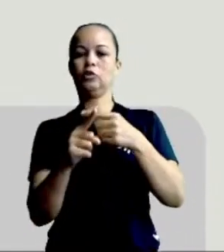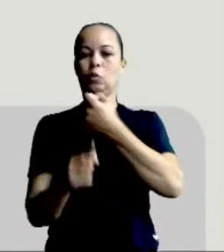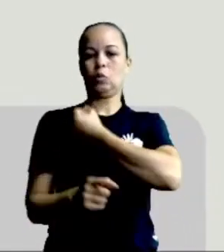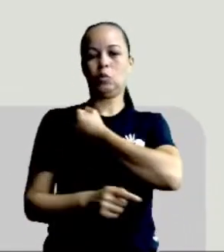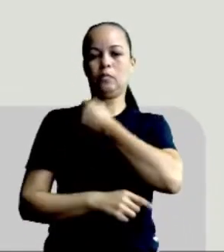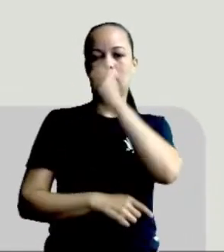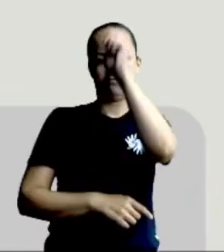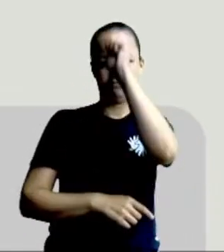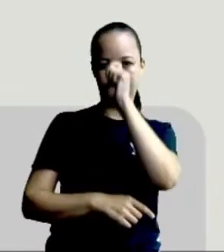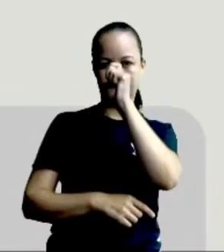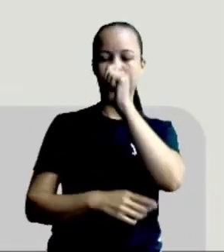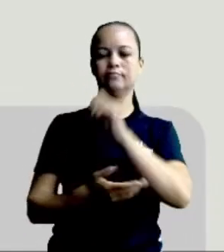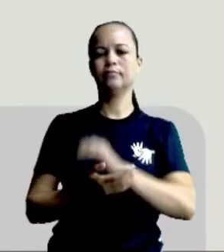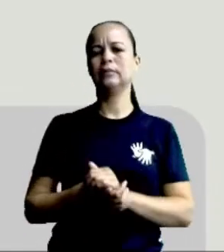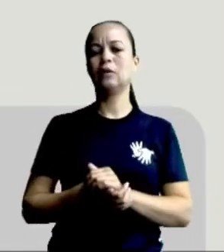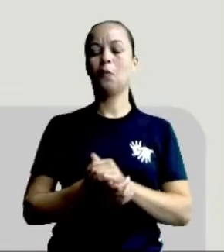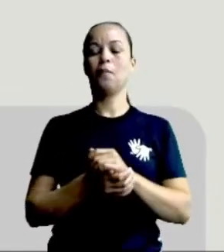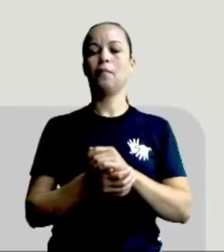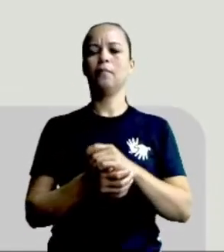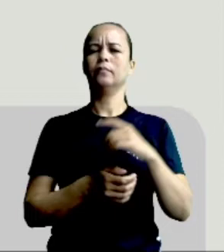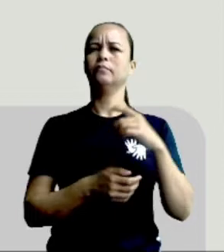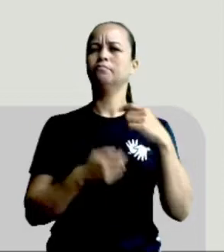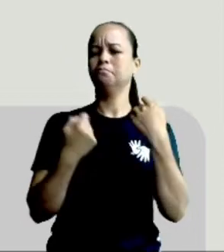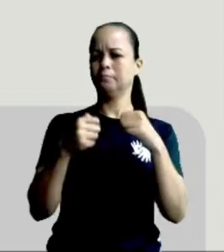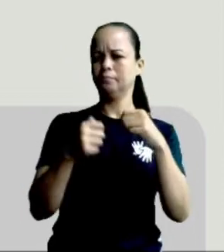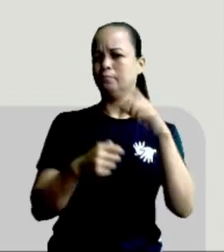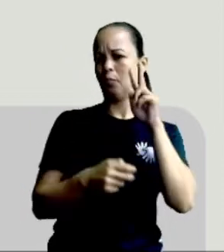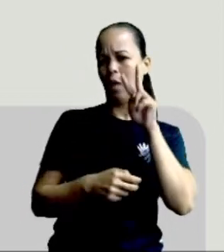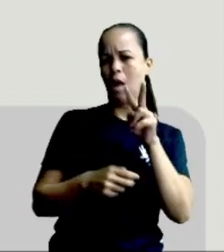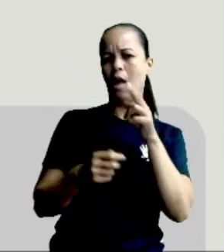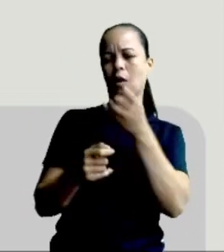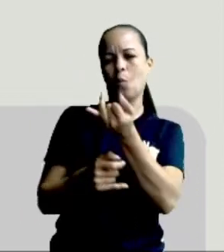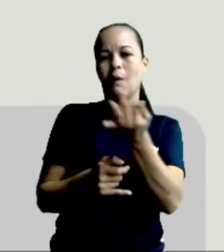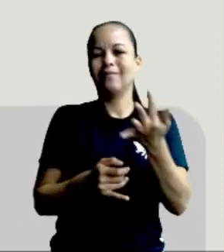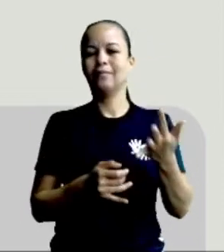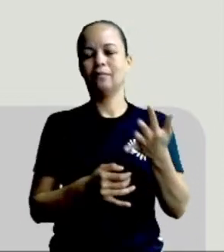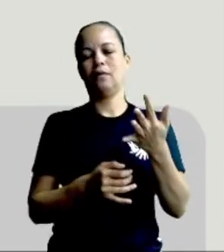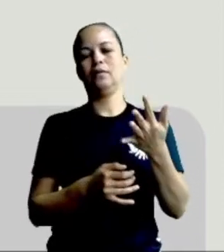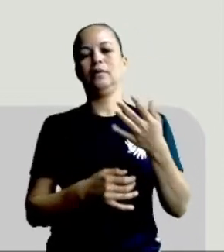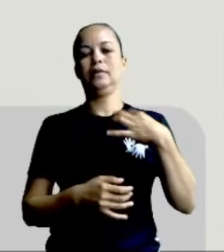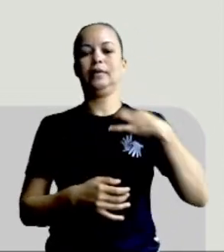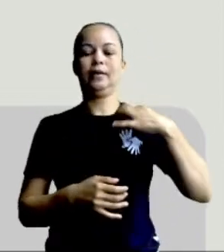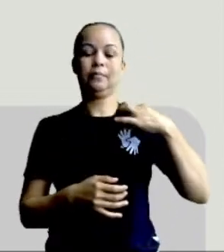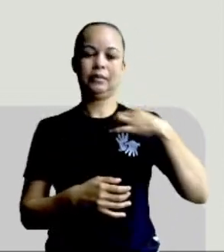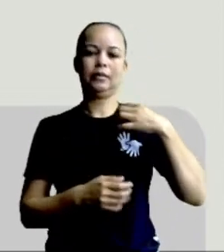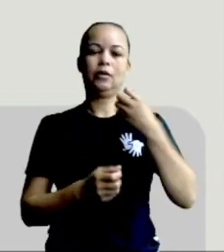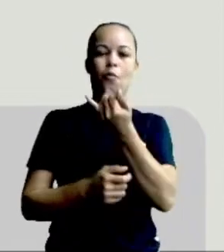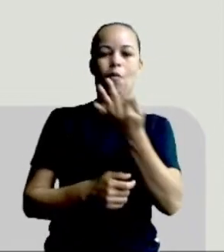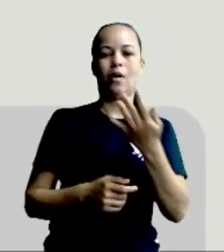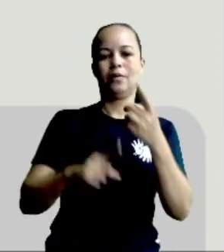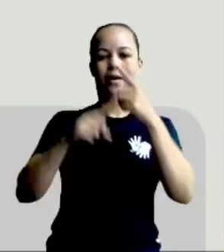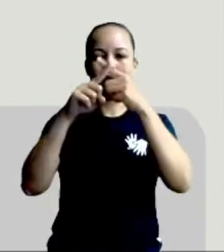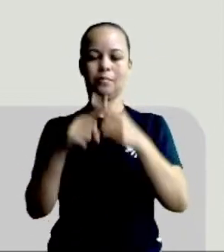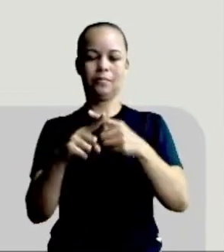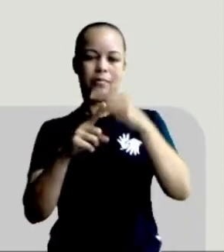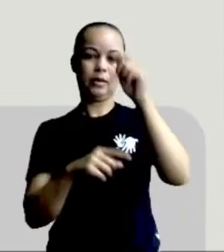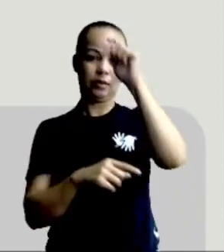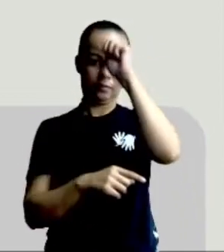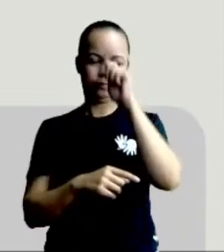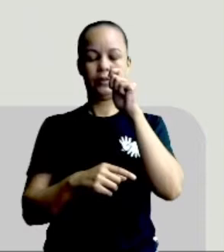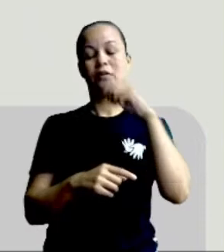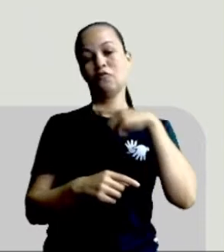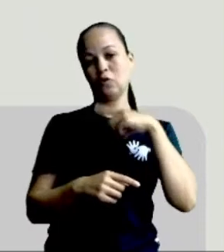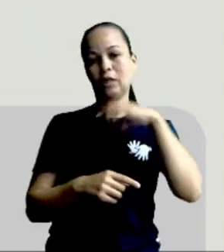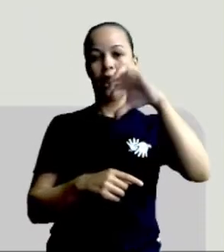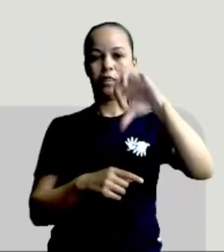bonés, tá? Então, eu preciso ver a quantidade de camisetas e a quantidade de bonés e multiplicar. Então, ele vai ter 9